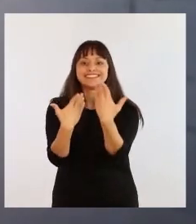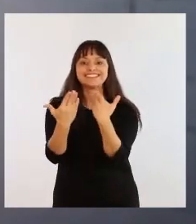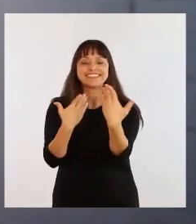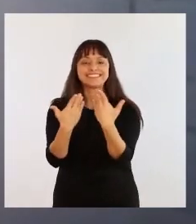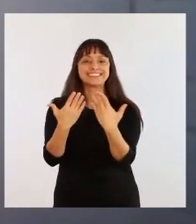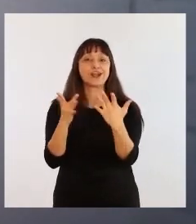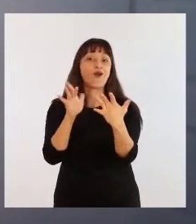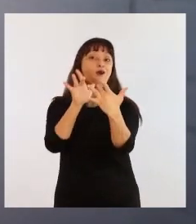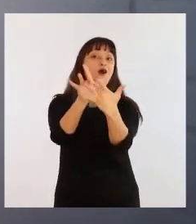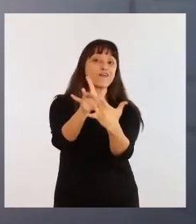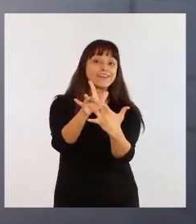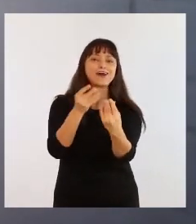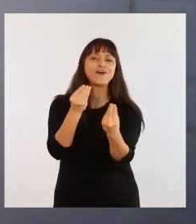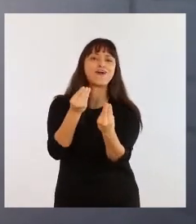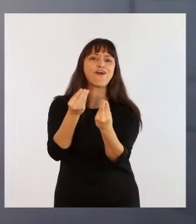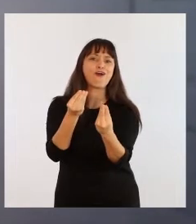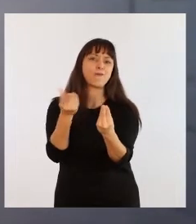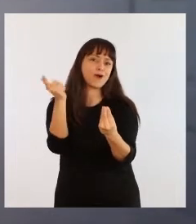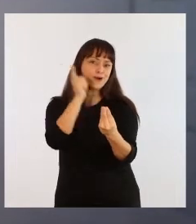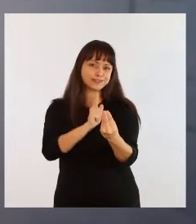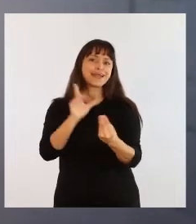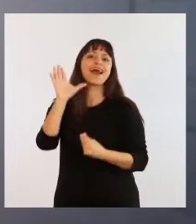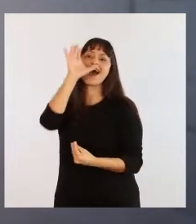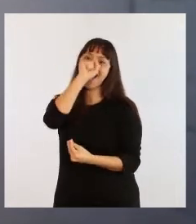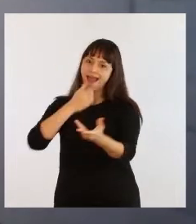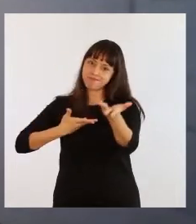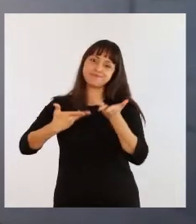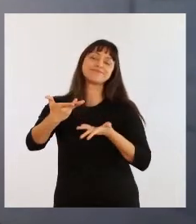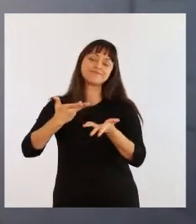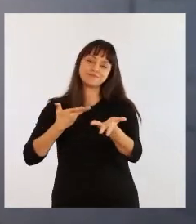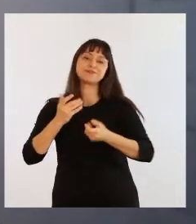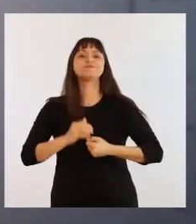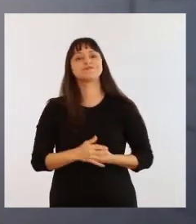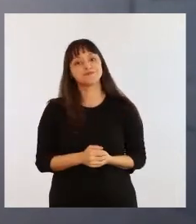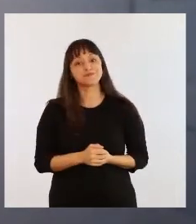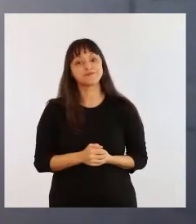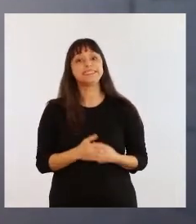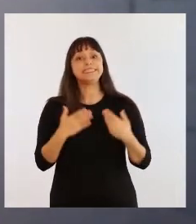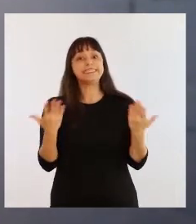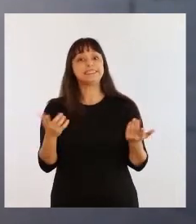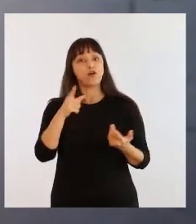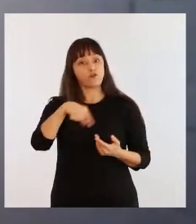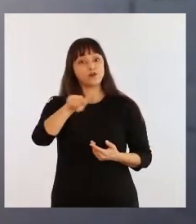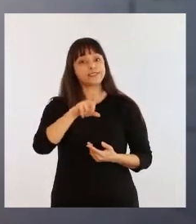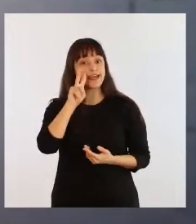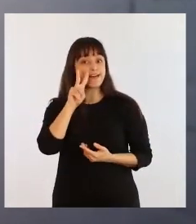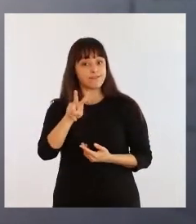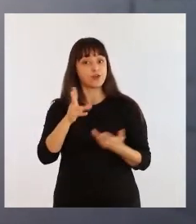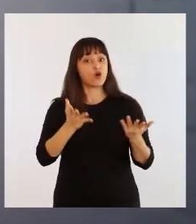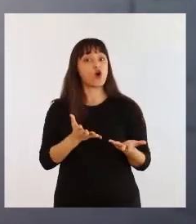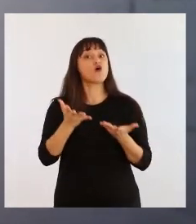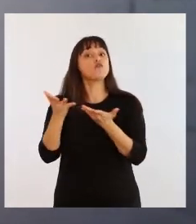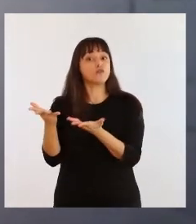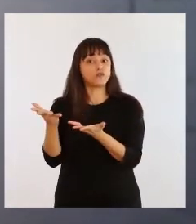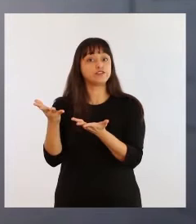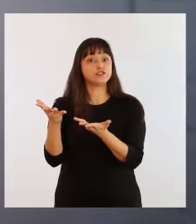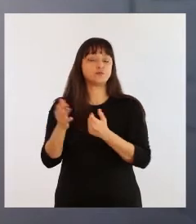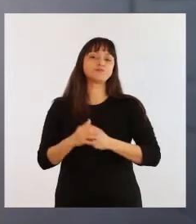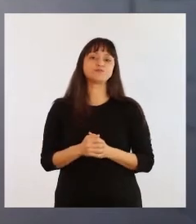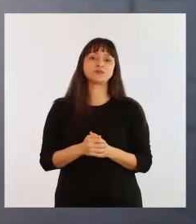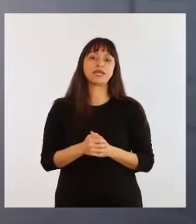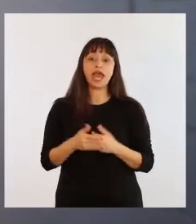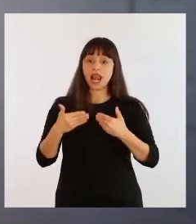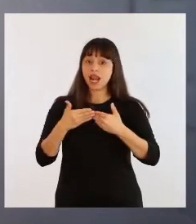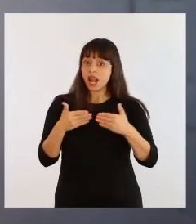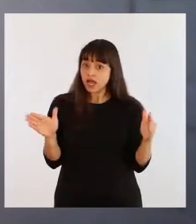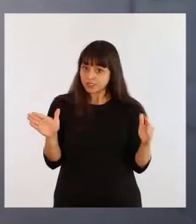construir relações de aprendizado. Bom, como vocês viram lá no convite, o lançamento da